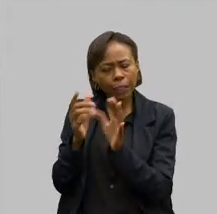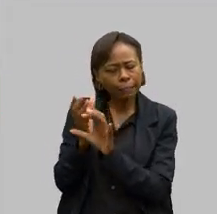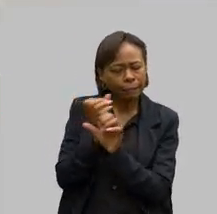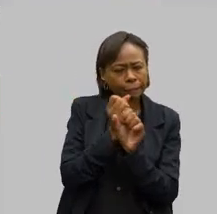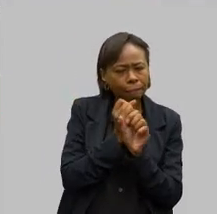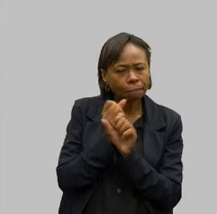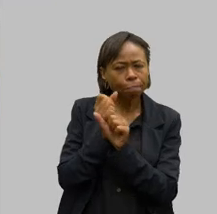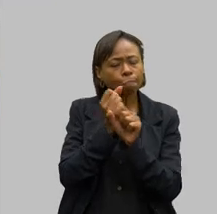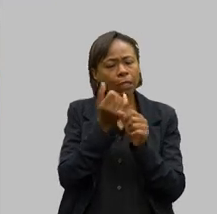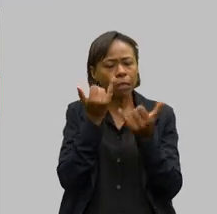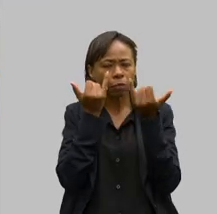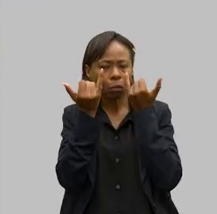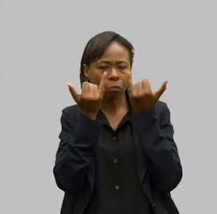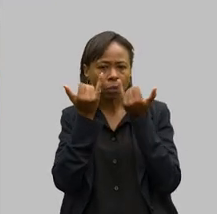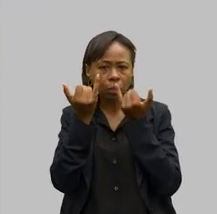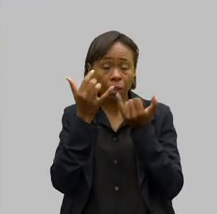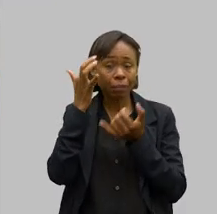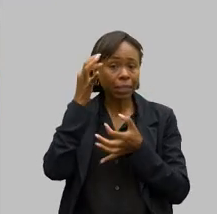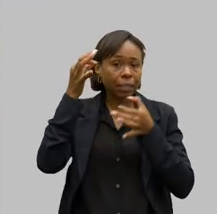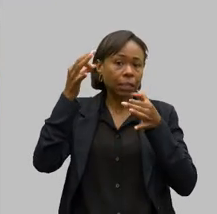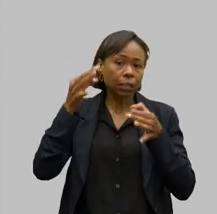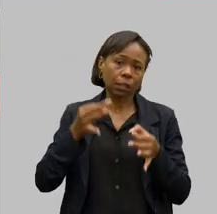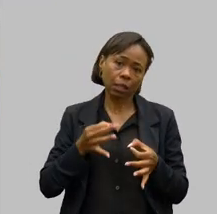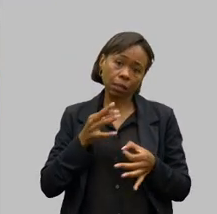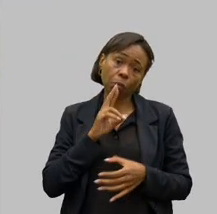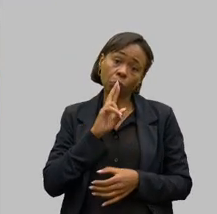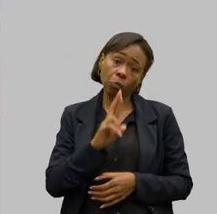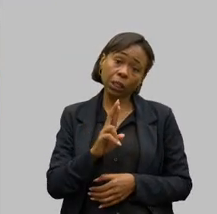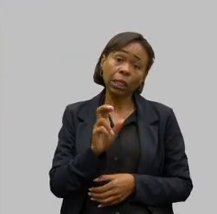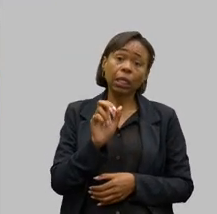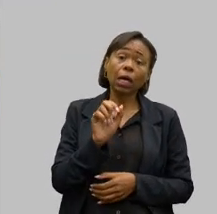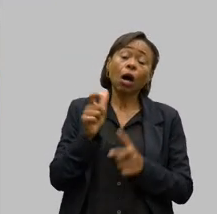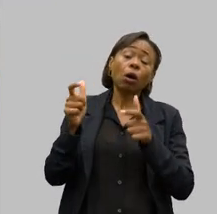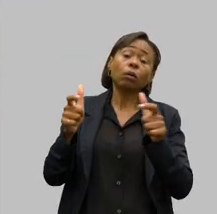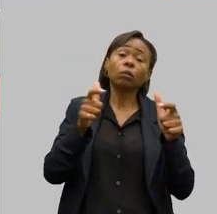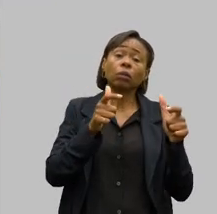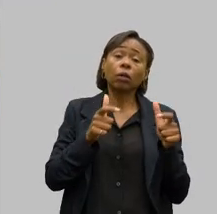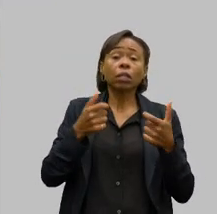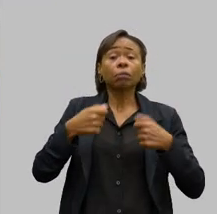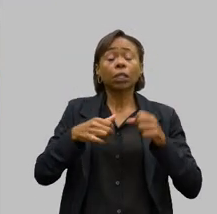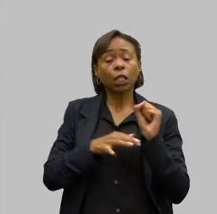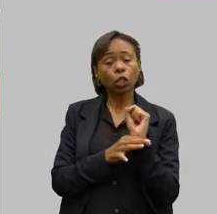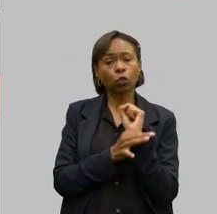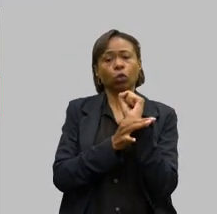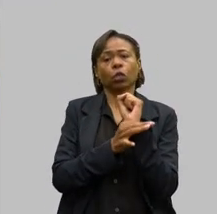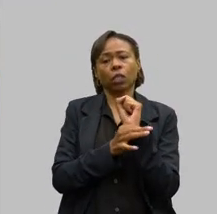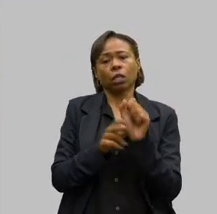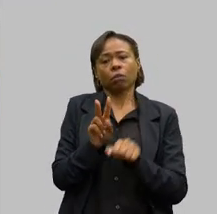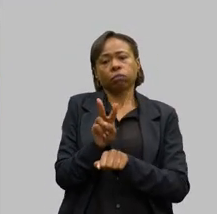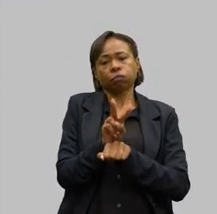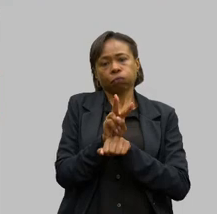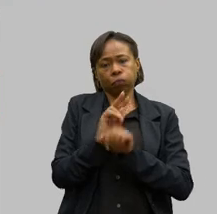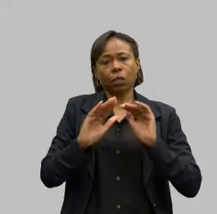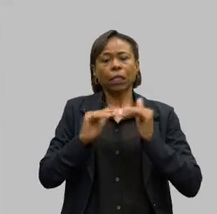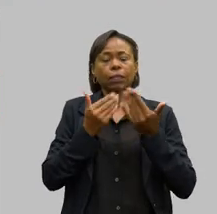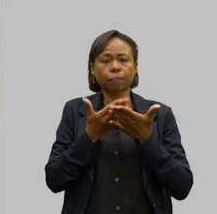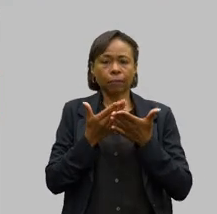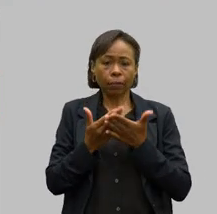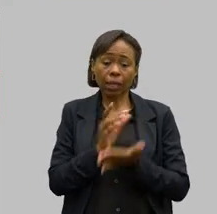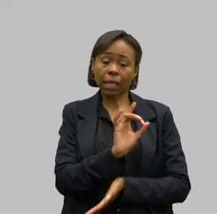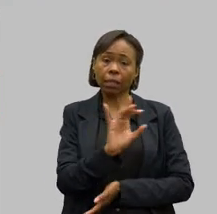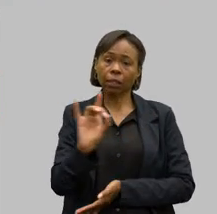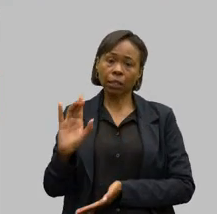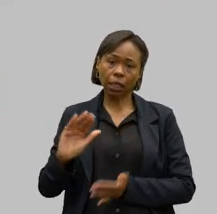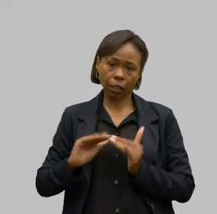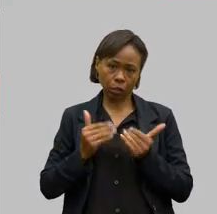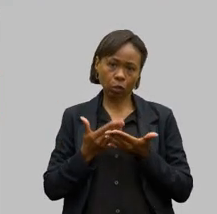teremos mais certeza para dizermos em quais localidades, de fato, a gente precisa de uma segurança patrimonial em cada escola, porque nós